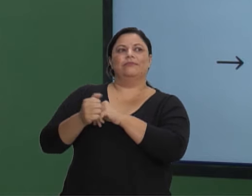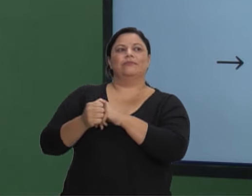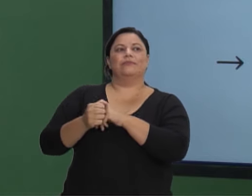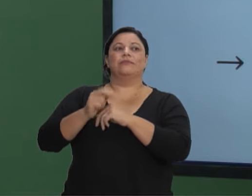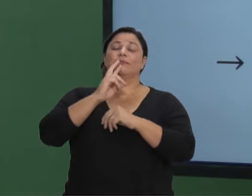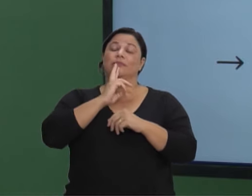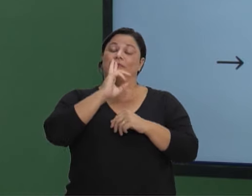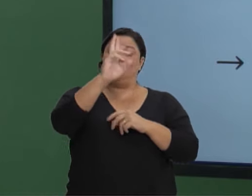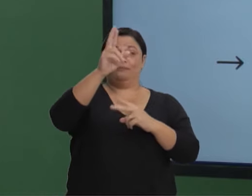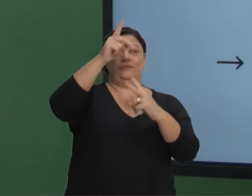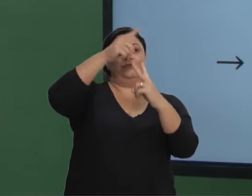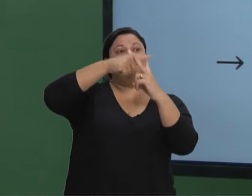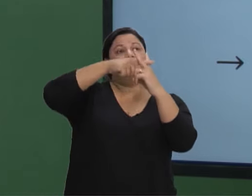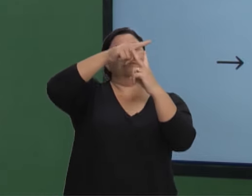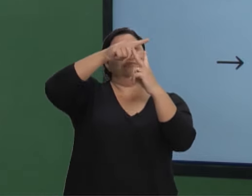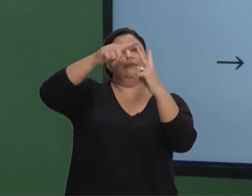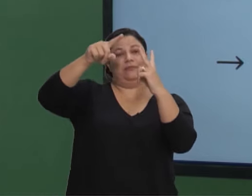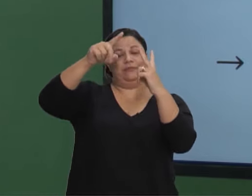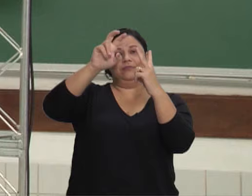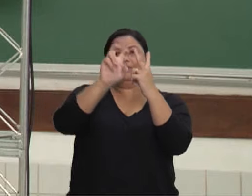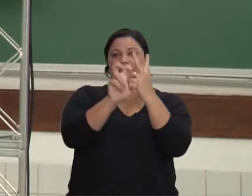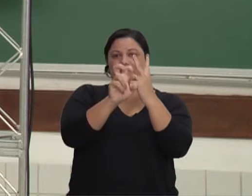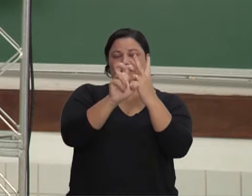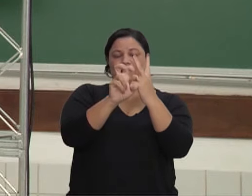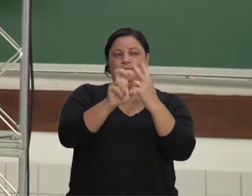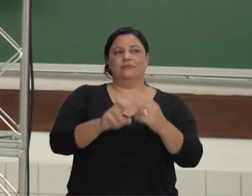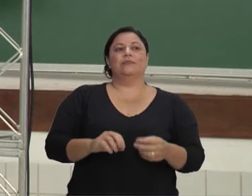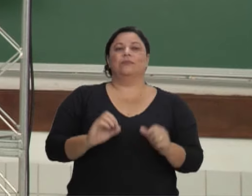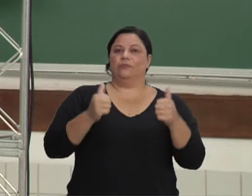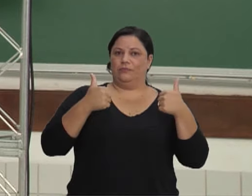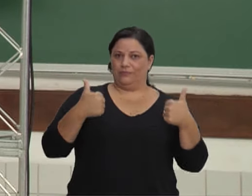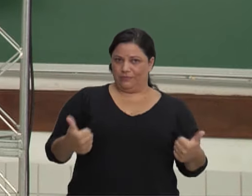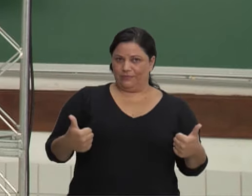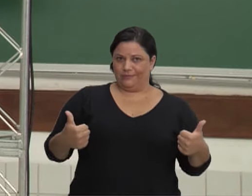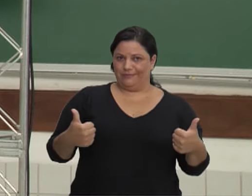ter igual a raiz de 5. Tranquilo?